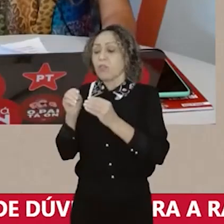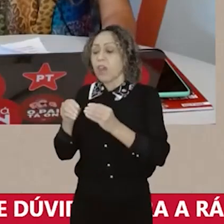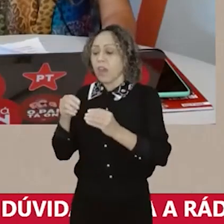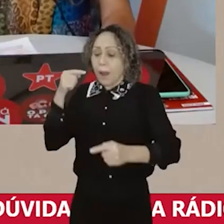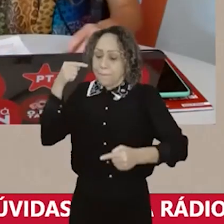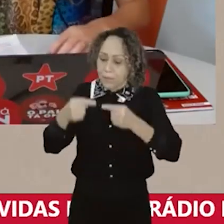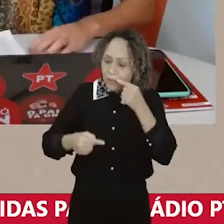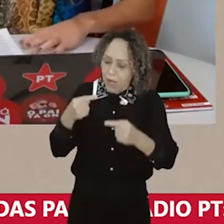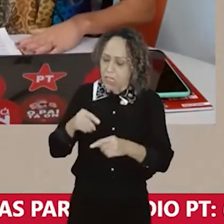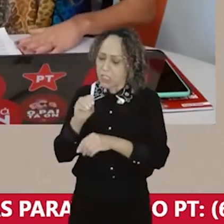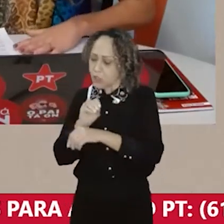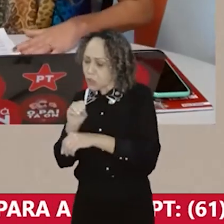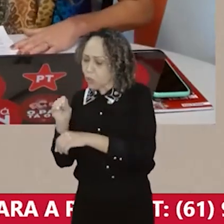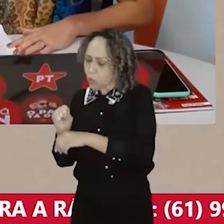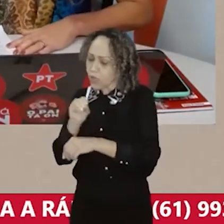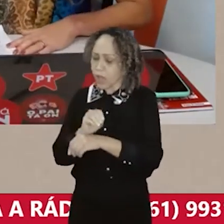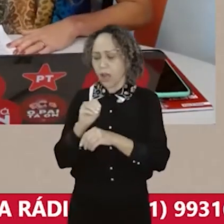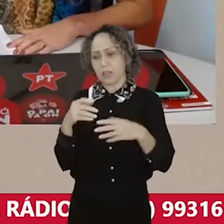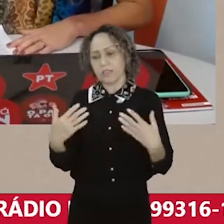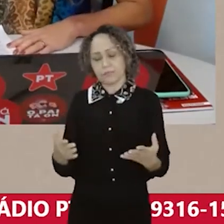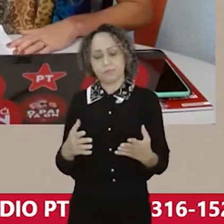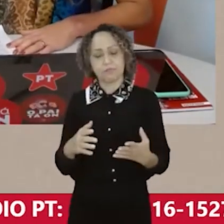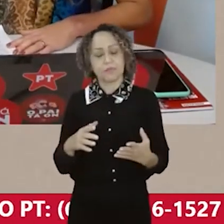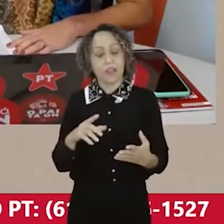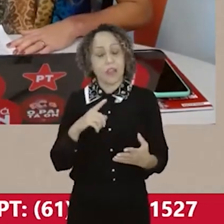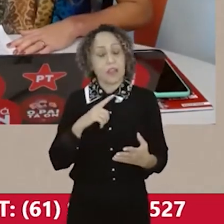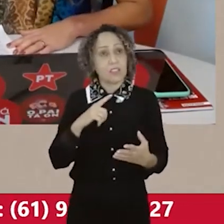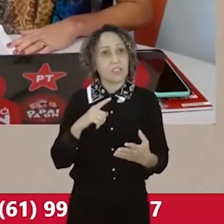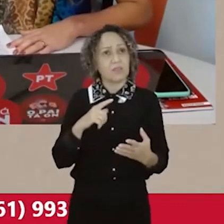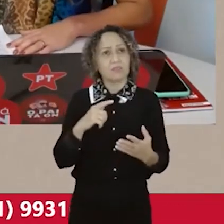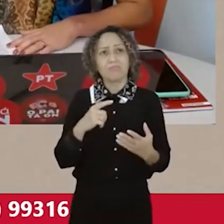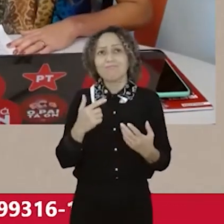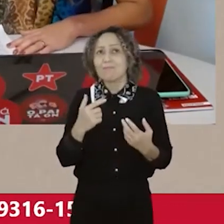estava começando a trabalhar, muito importante,